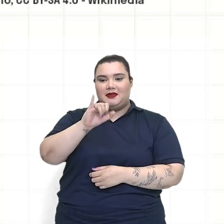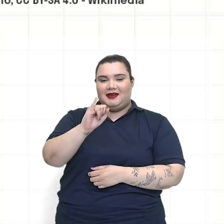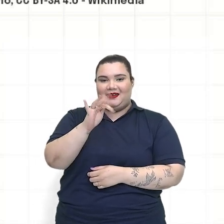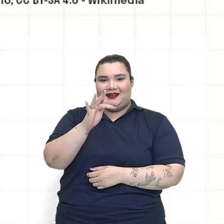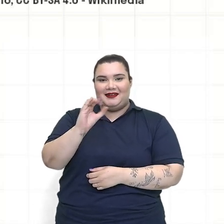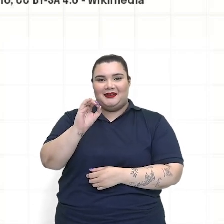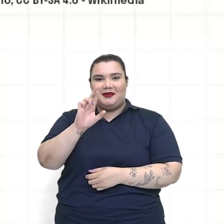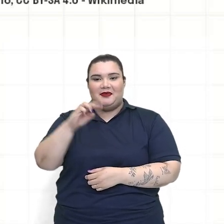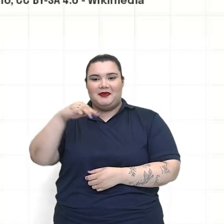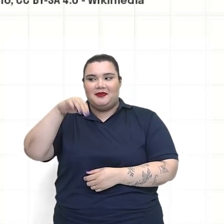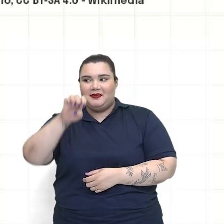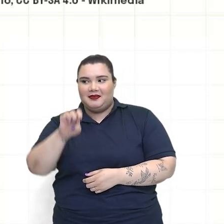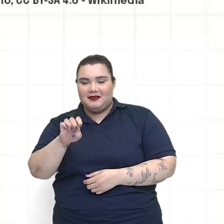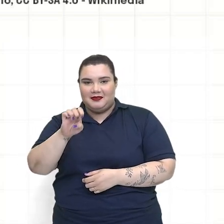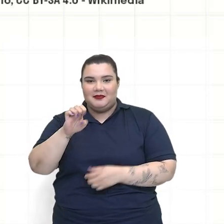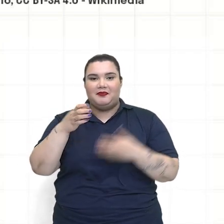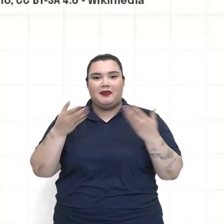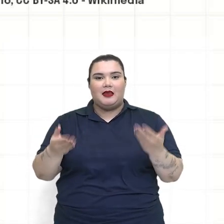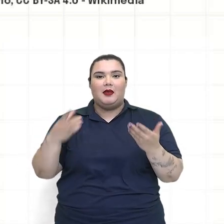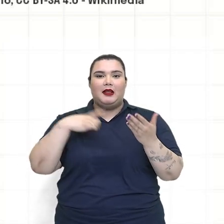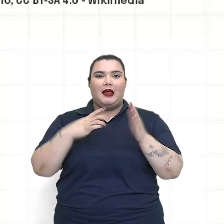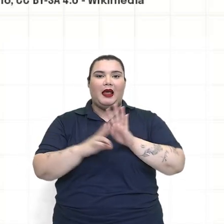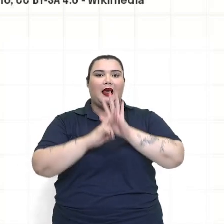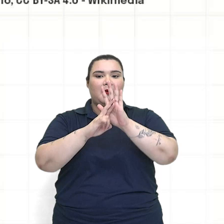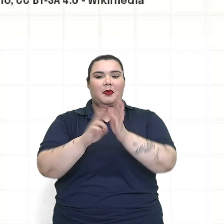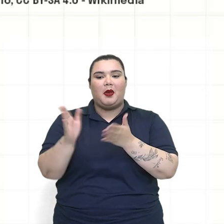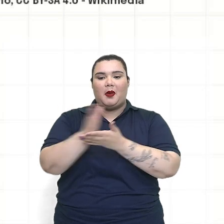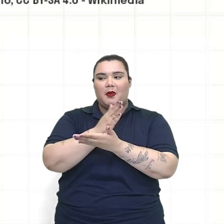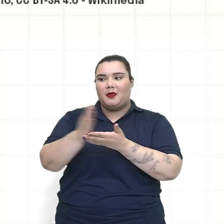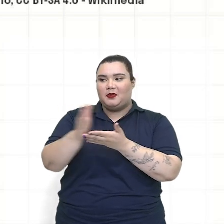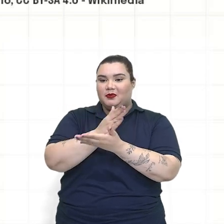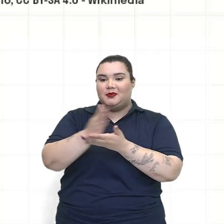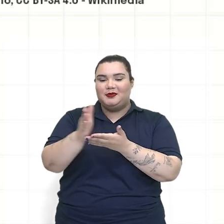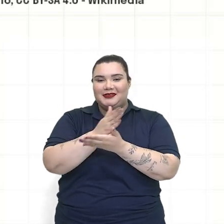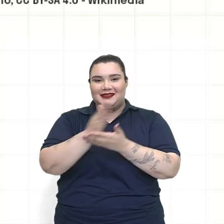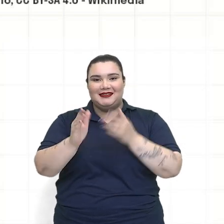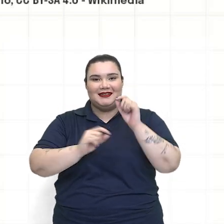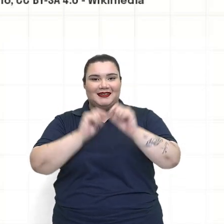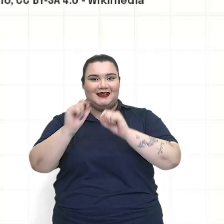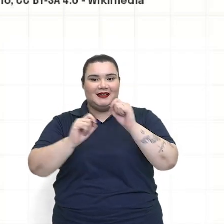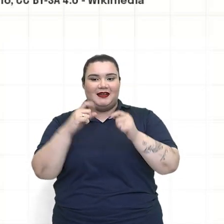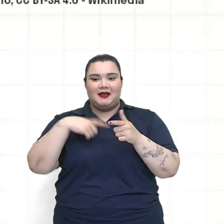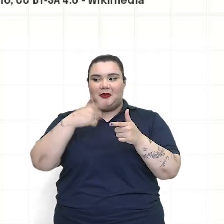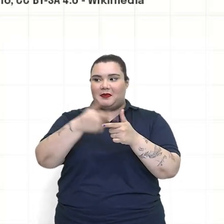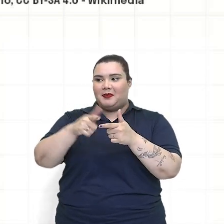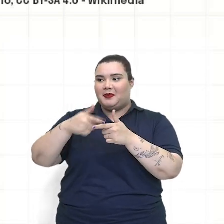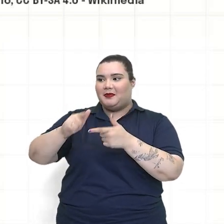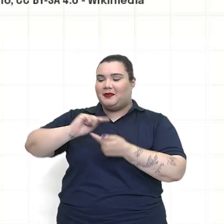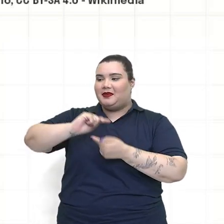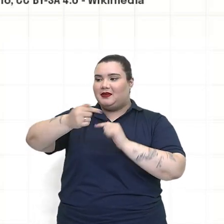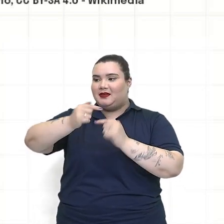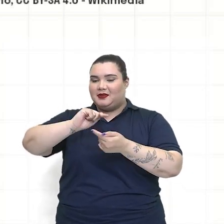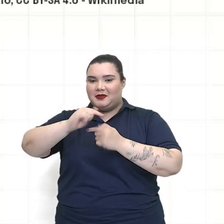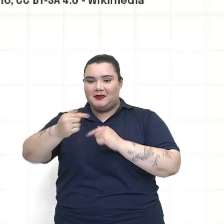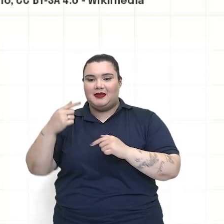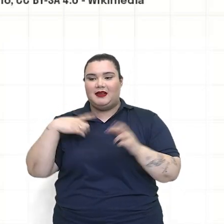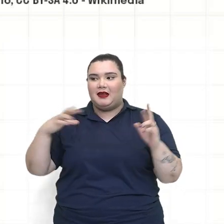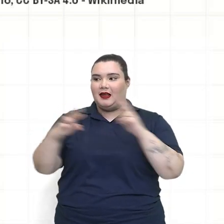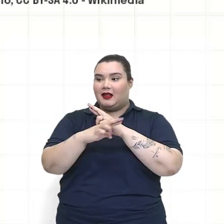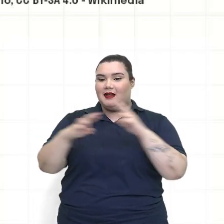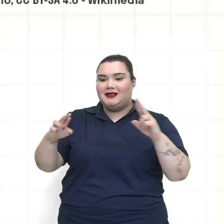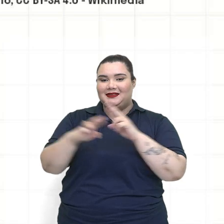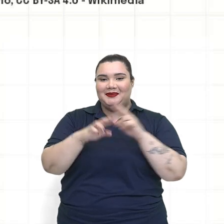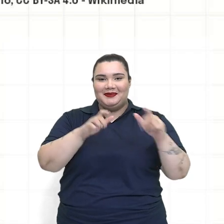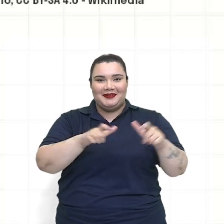a representação de alguns problemas envolvendo aqui, né, problemas de geometria associados a terrenos,